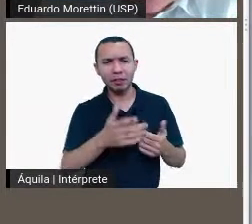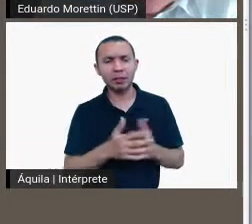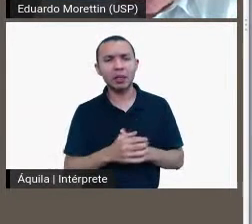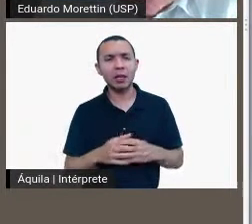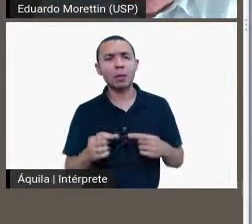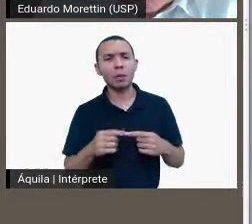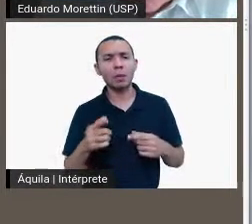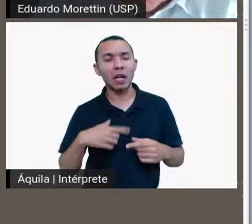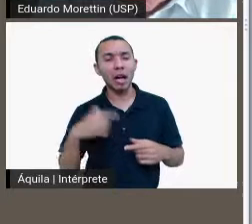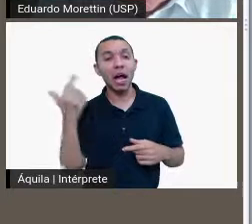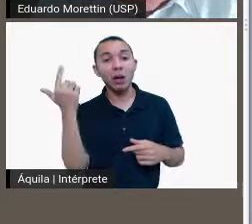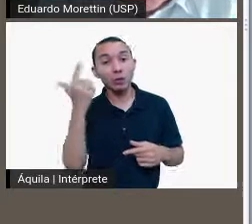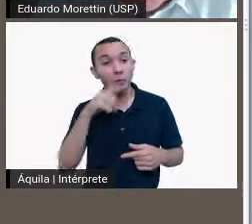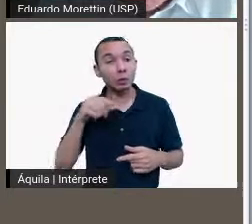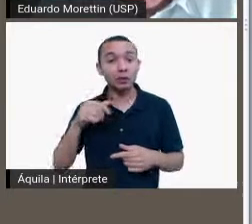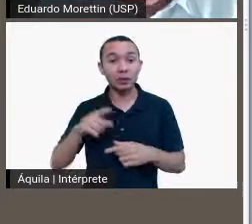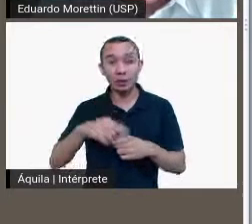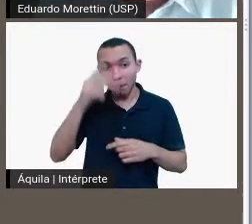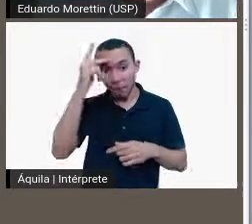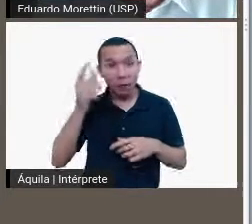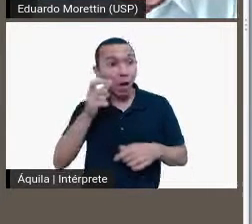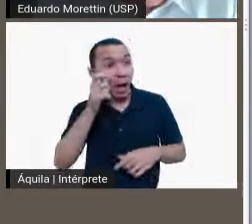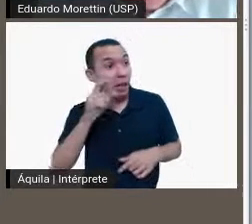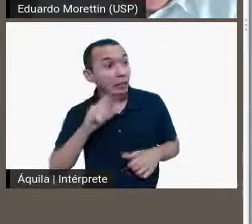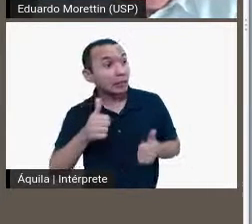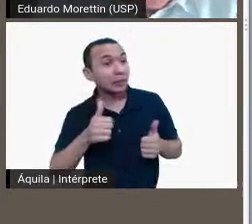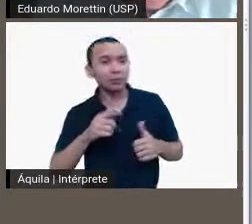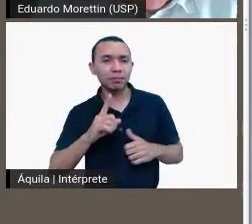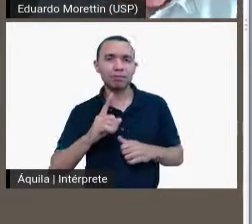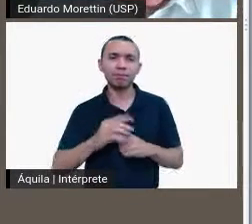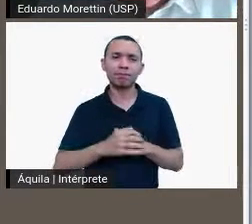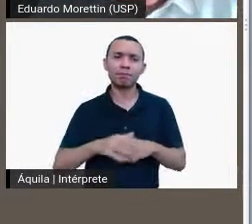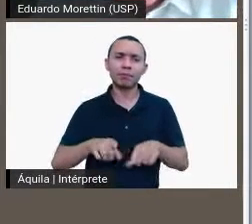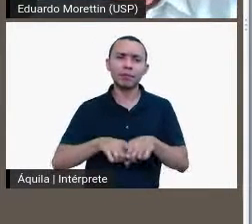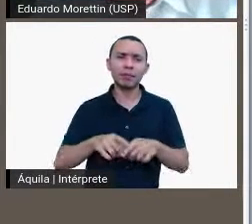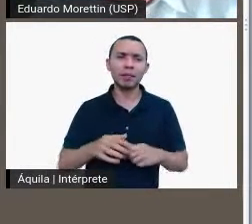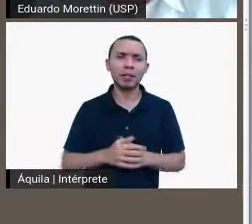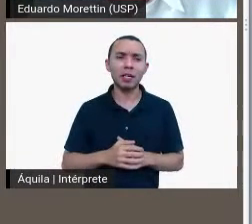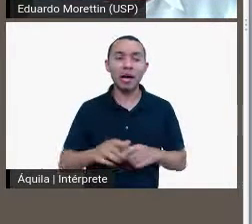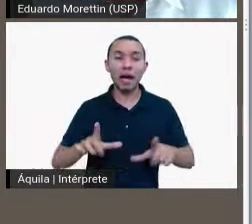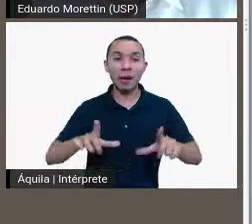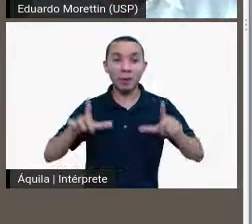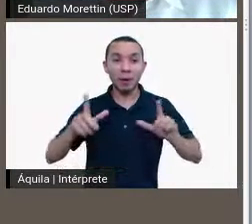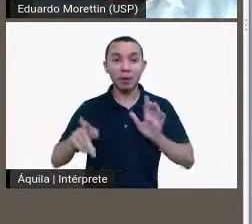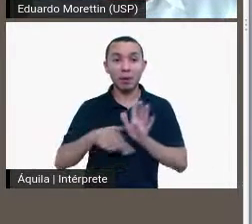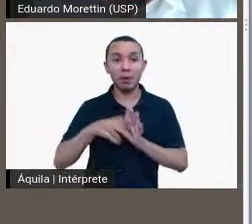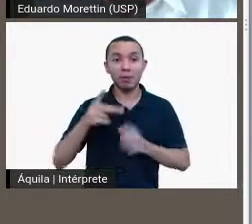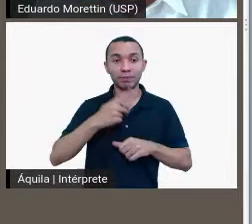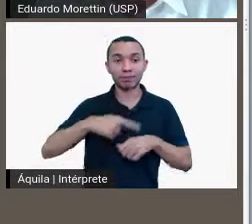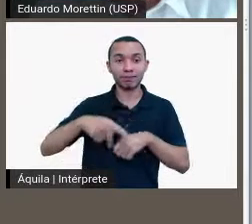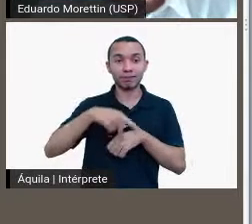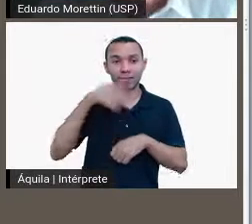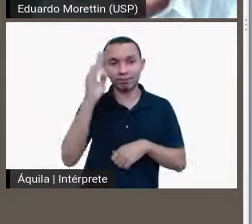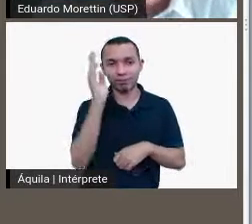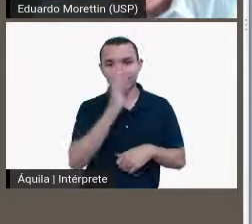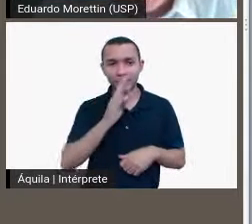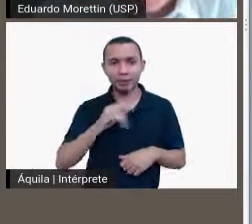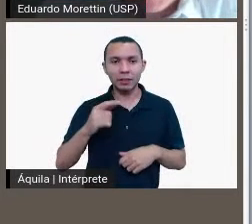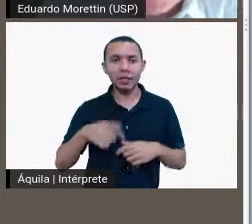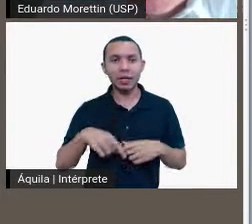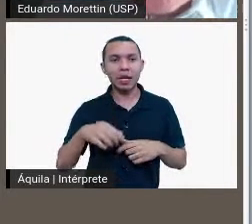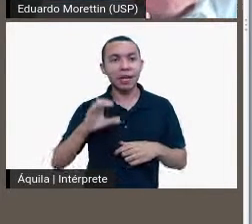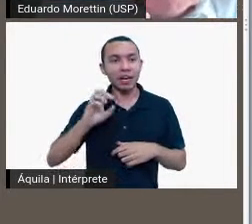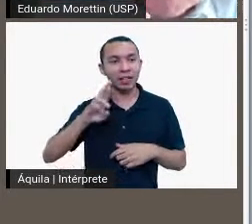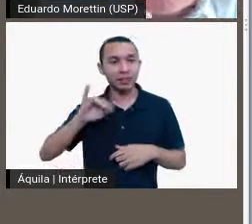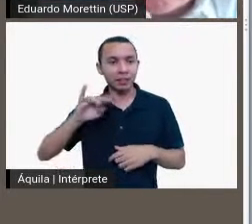de público ou conseguiram edificar uma imagem do país que fosse endossada pela crítica e por aqueles